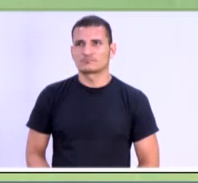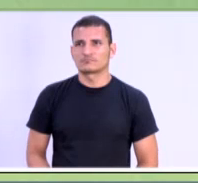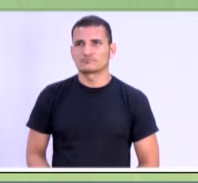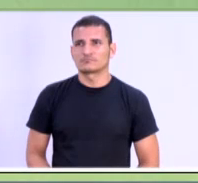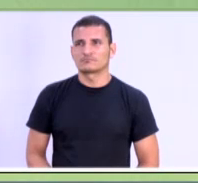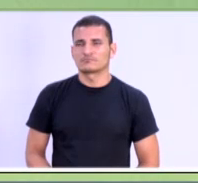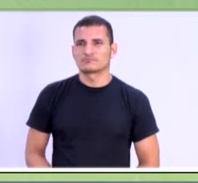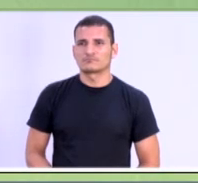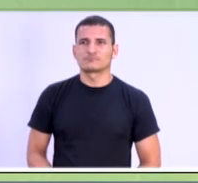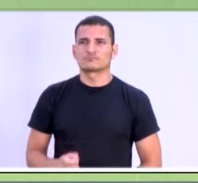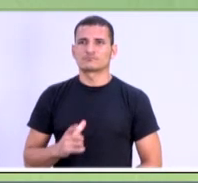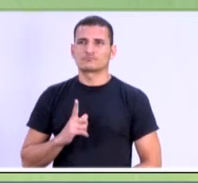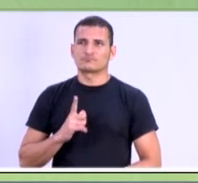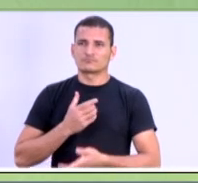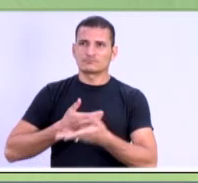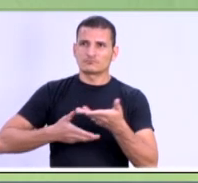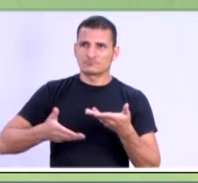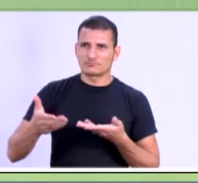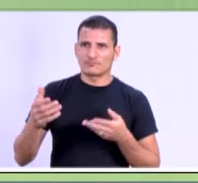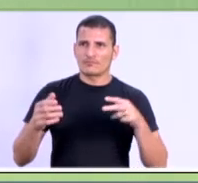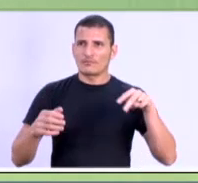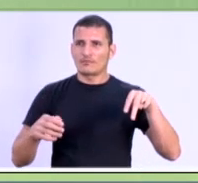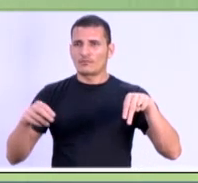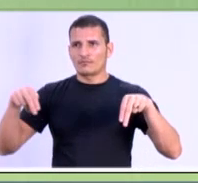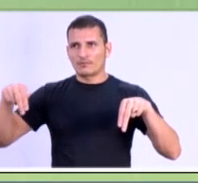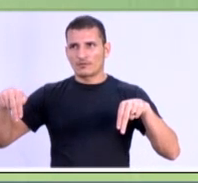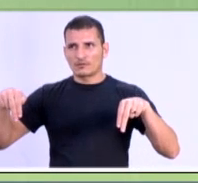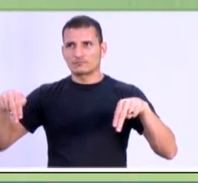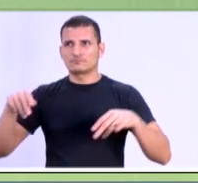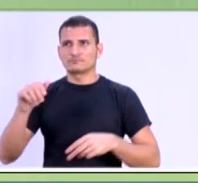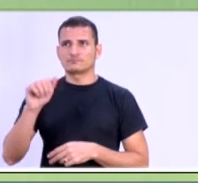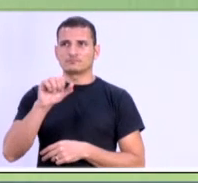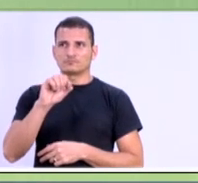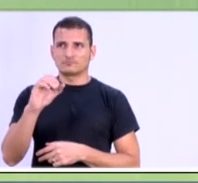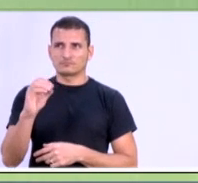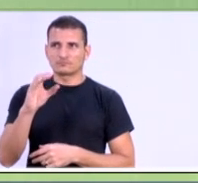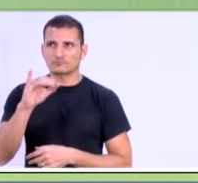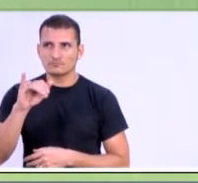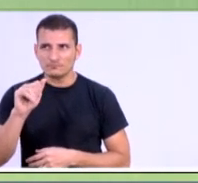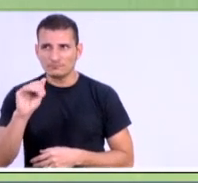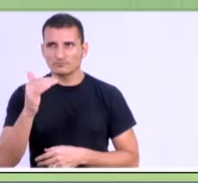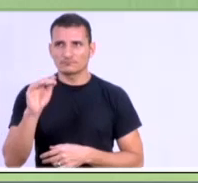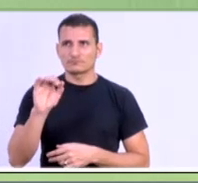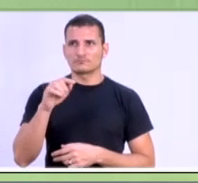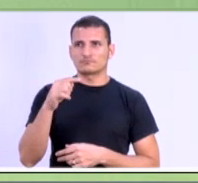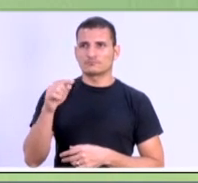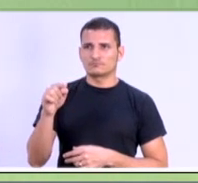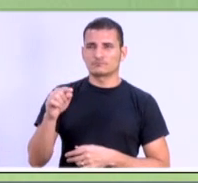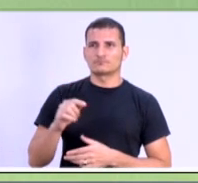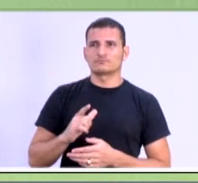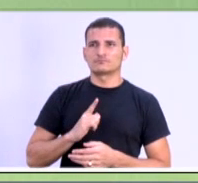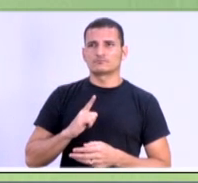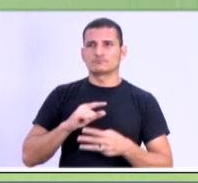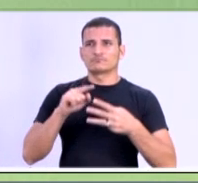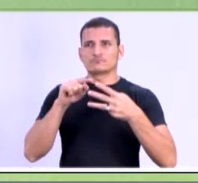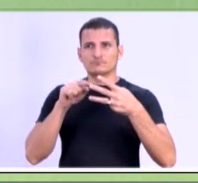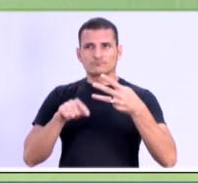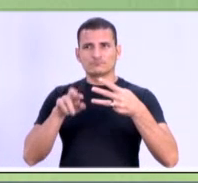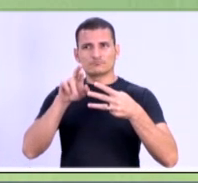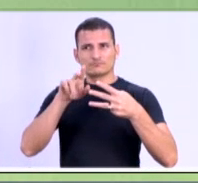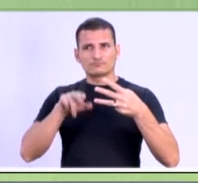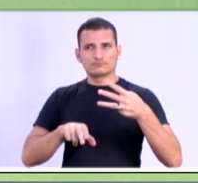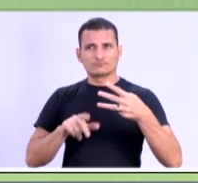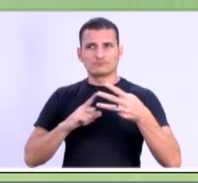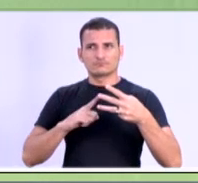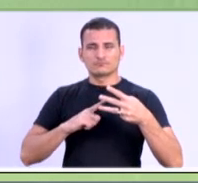tá? Relacionamento do tipo associação, olha aqui. Eu tenho 3 tipos de relacionamento de